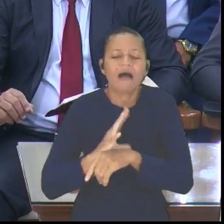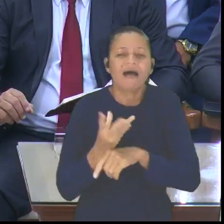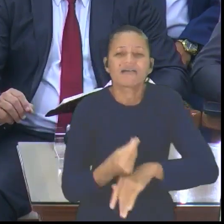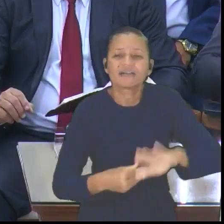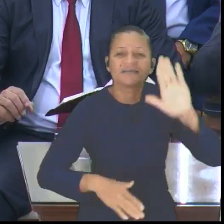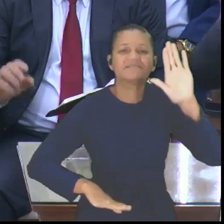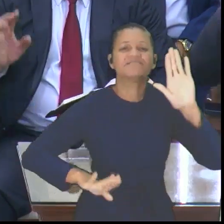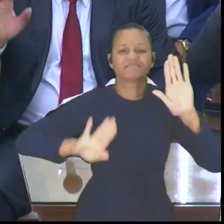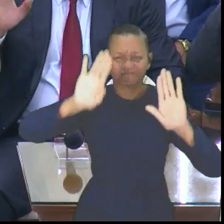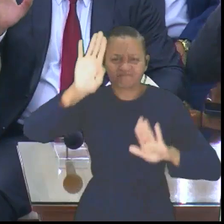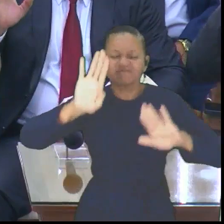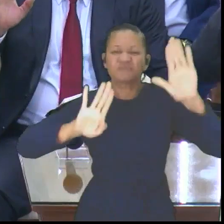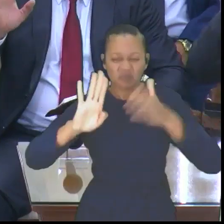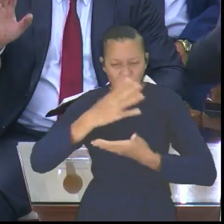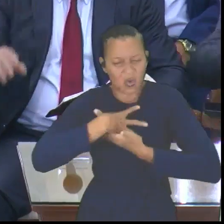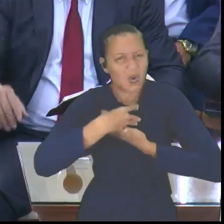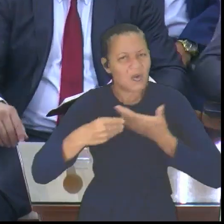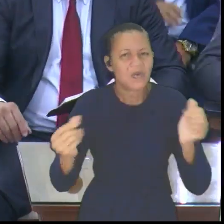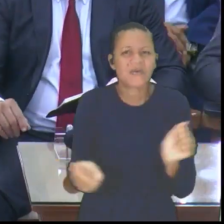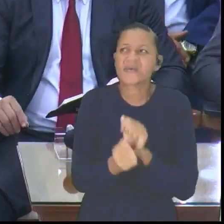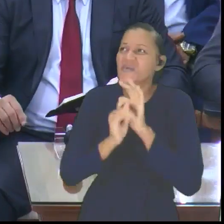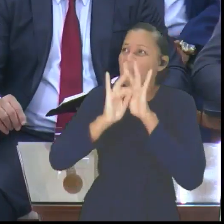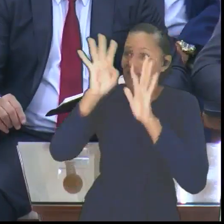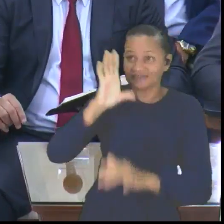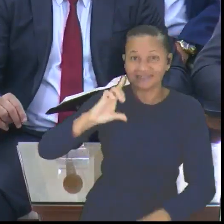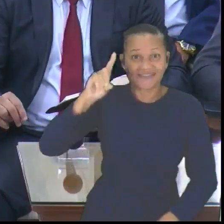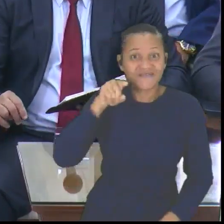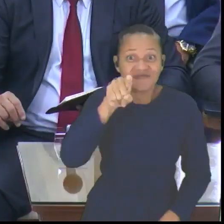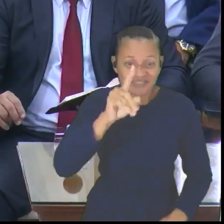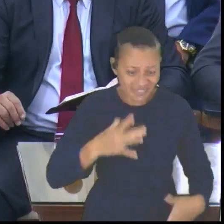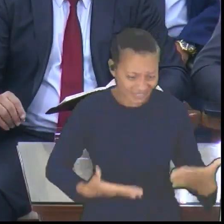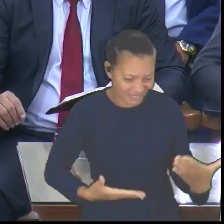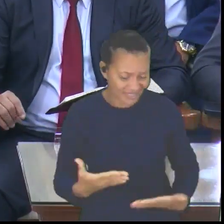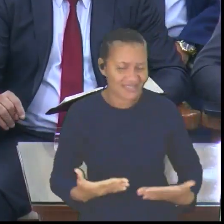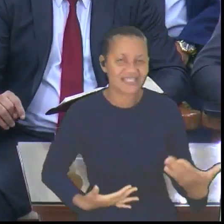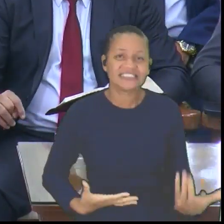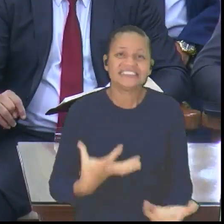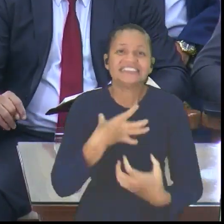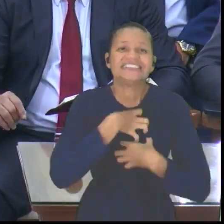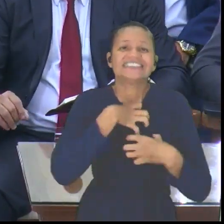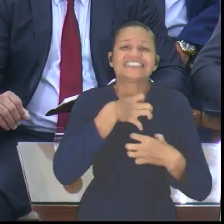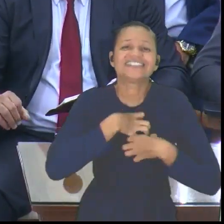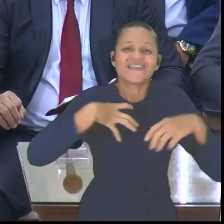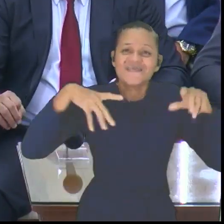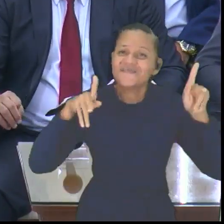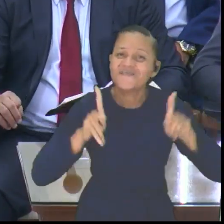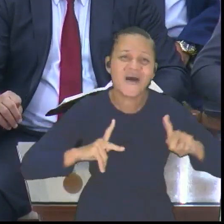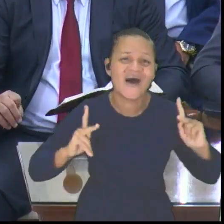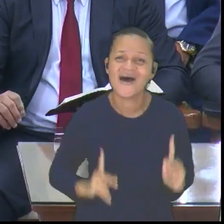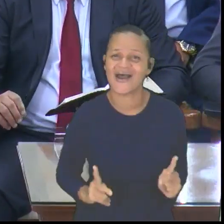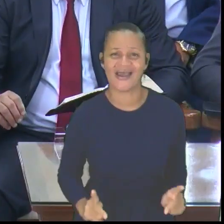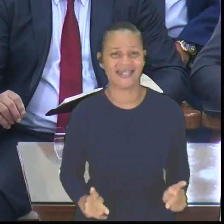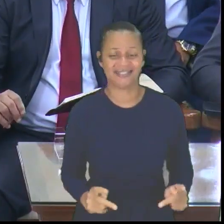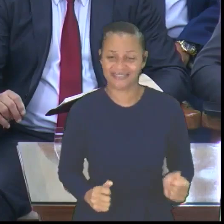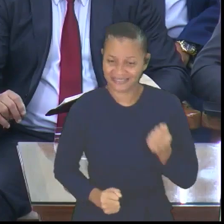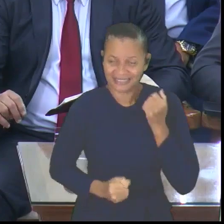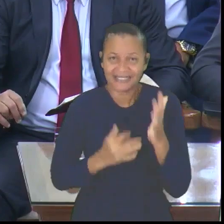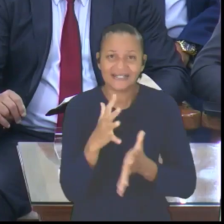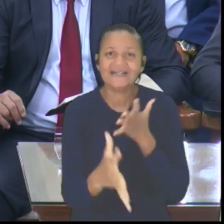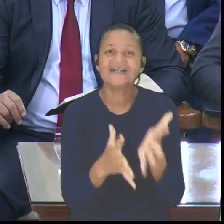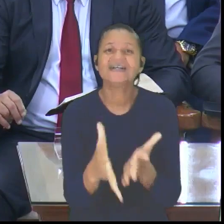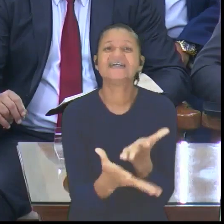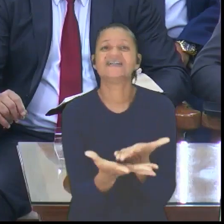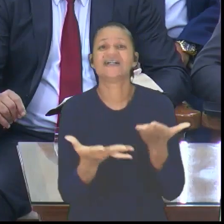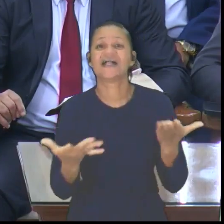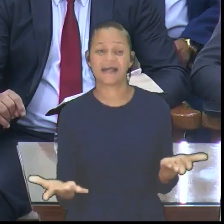Senhor? Levante a sua mão e dê glória ao Deus que você serve. Então, fique em paz. E também dizendo